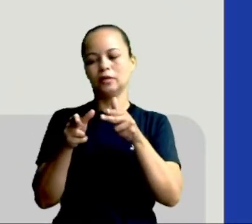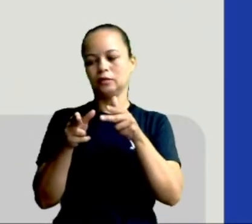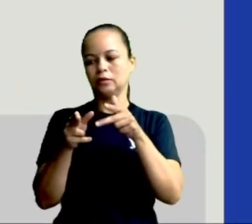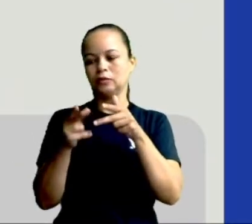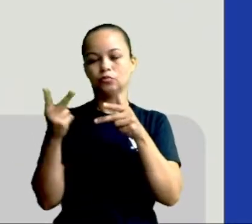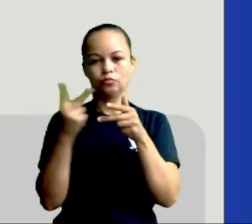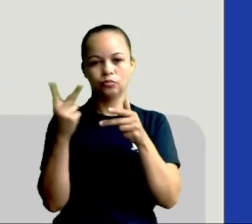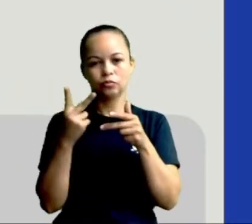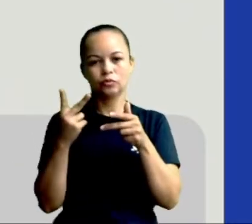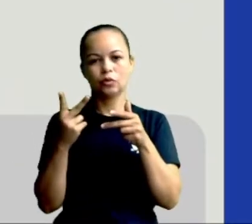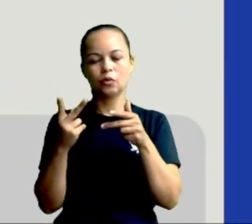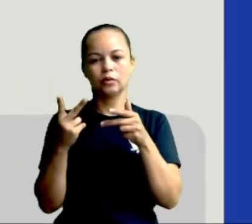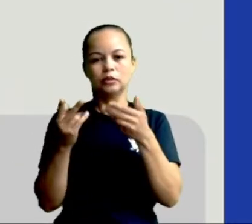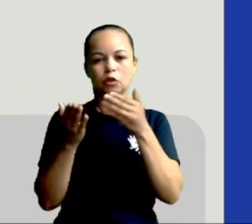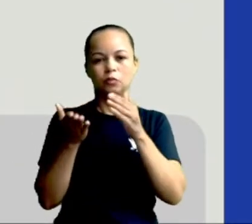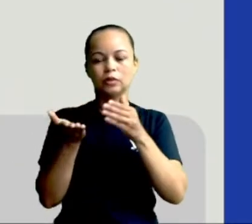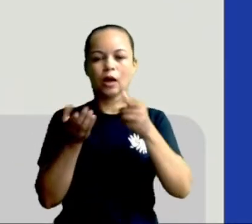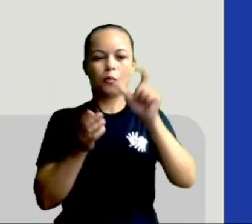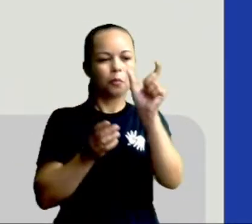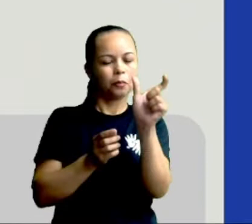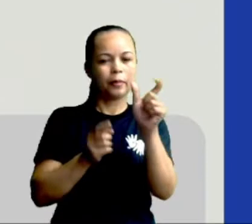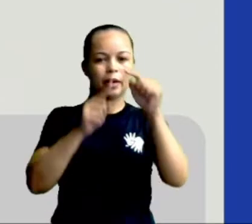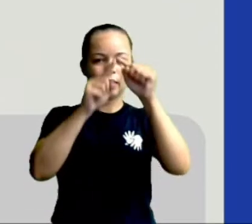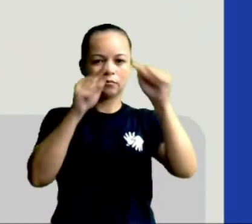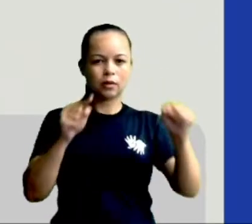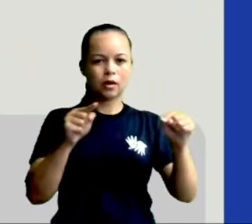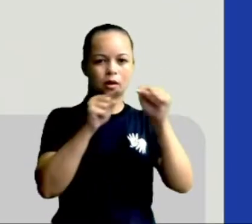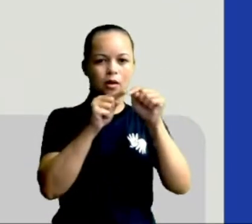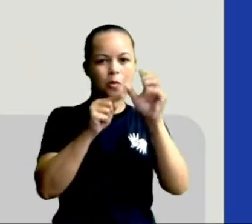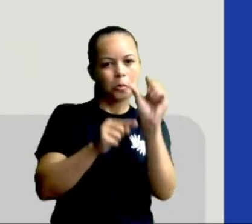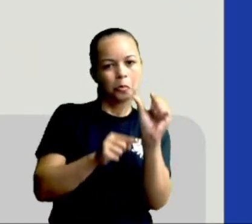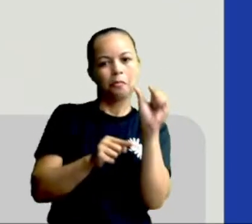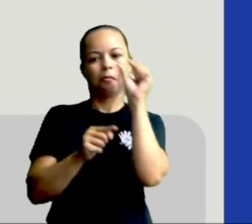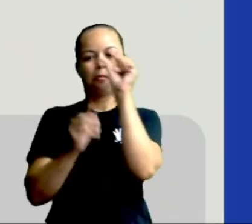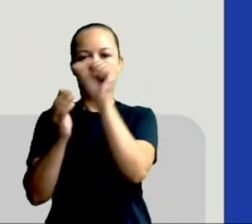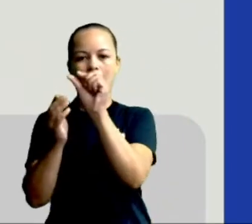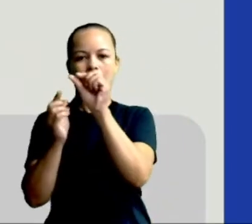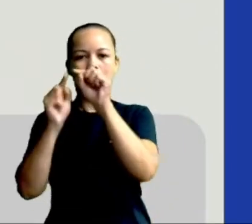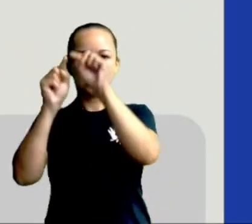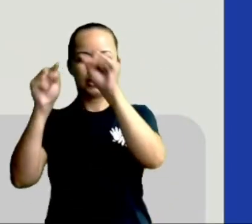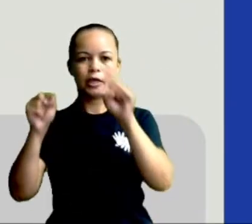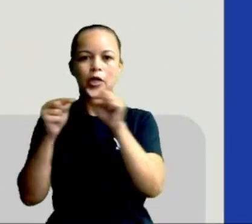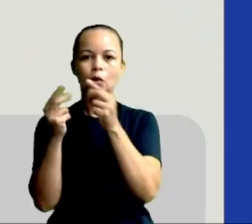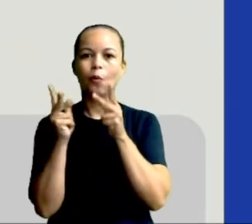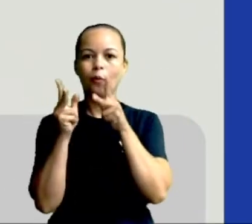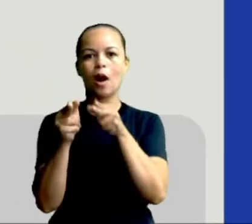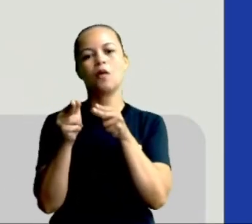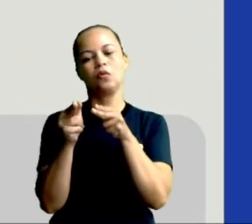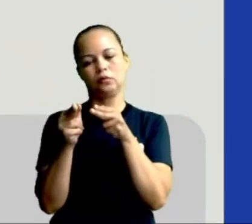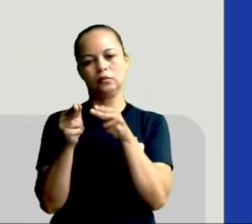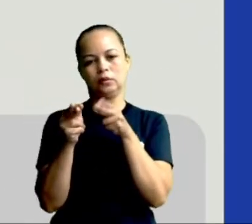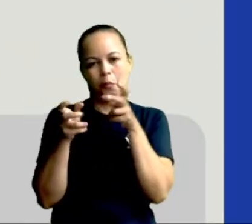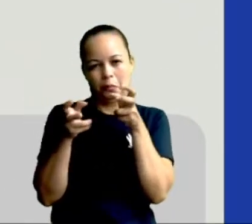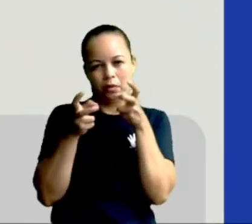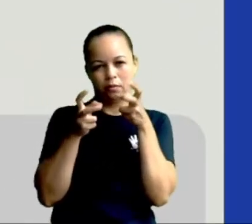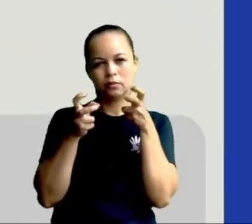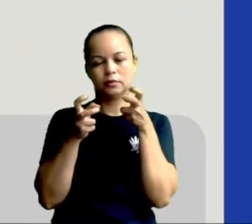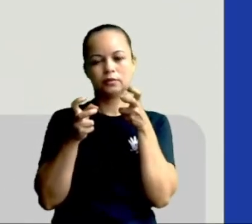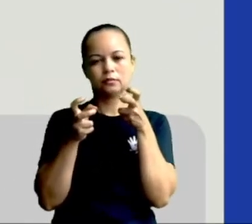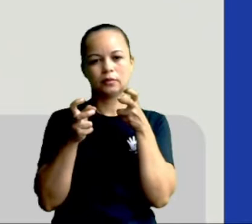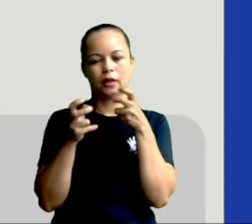sobre o outro, eu vou ter essa representação dessa medida igualzinha, tá? Então, a gente percebe que os